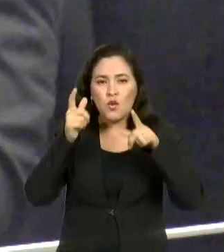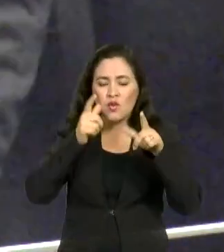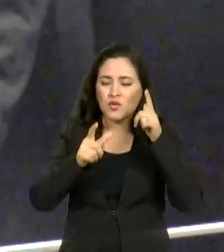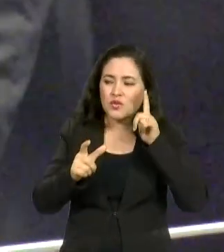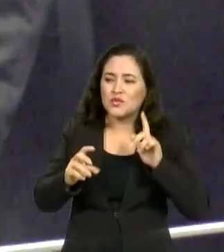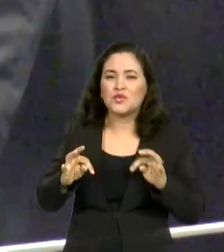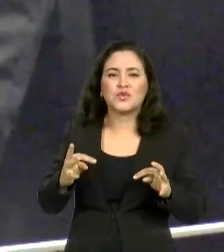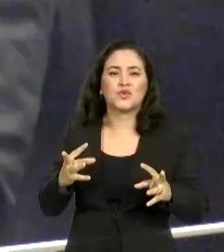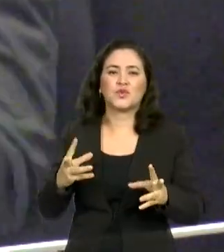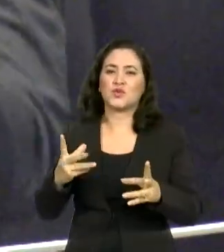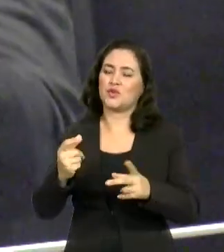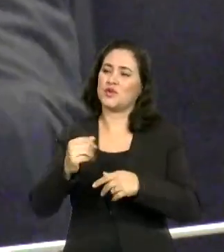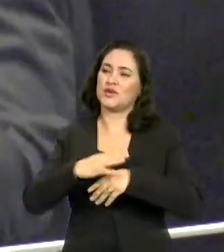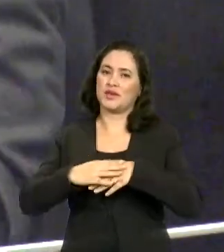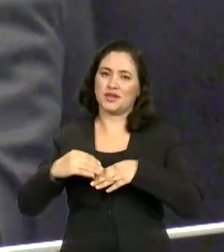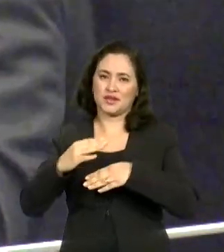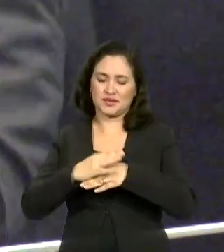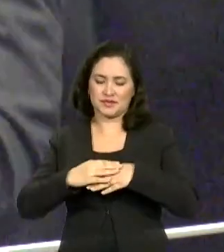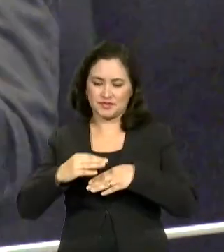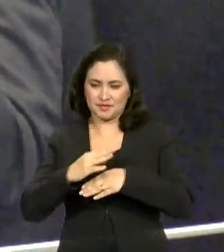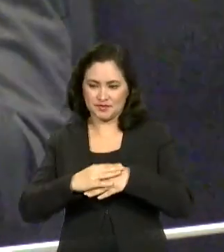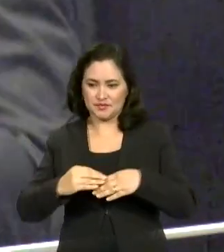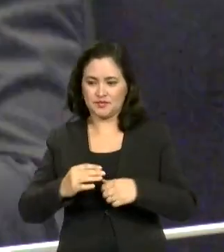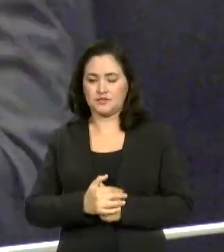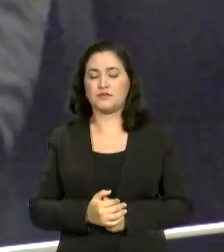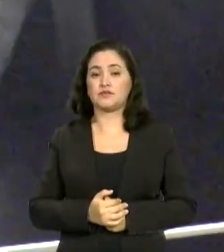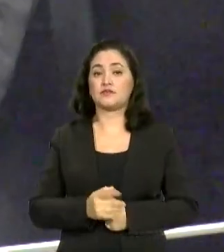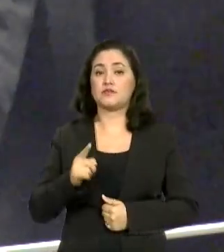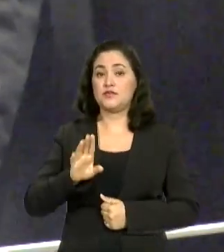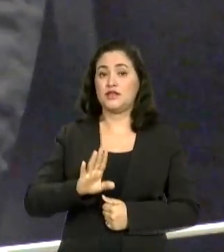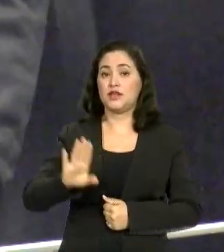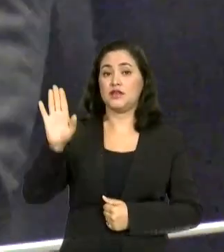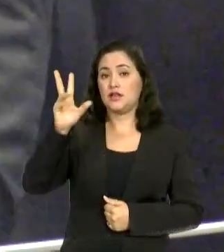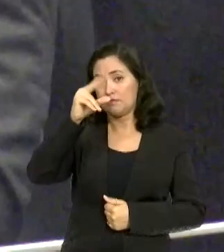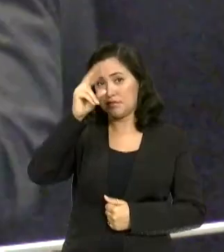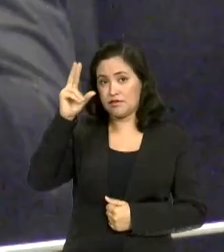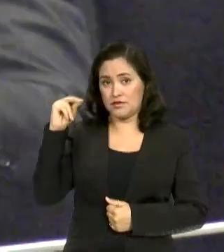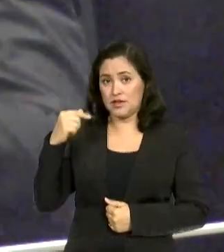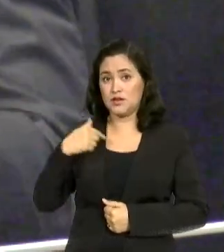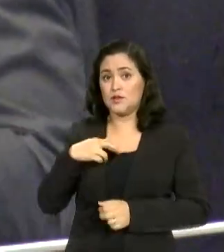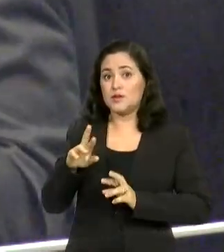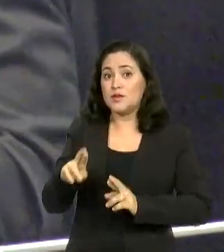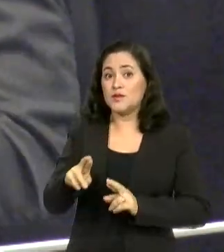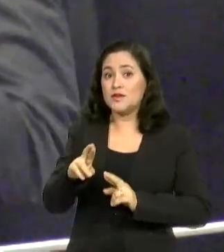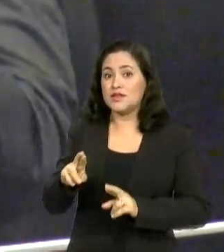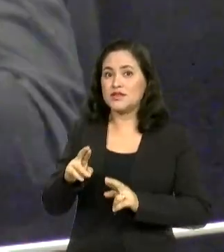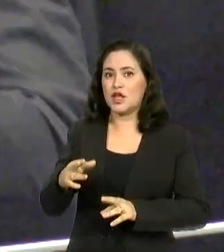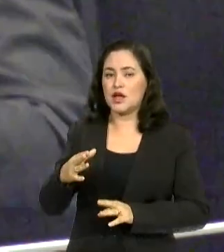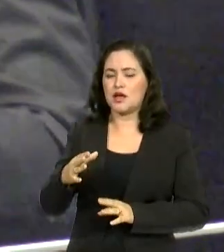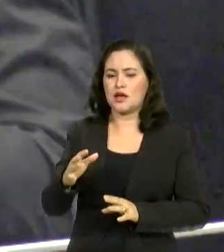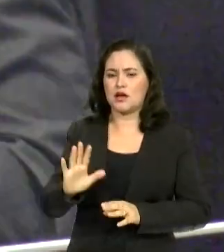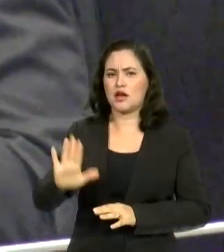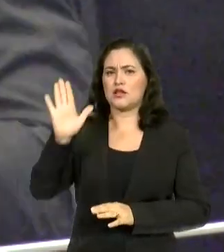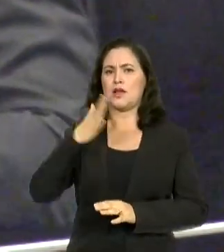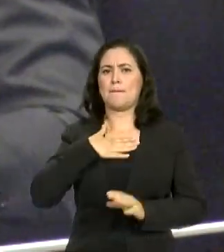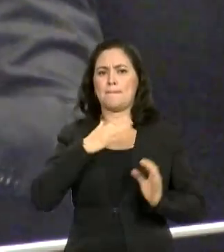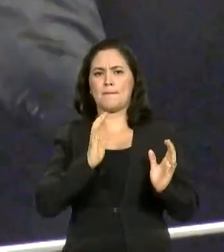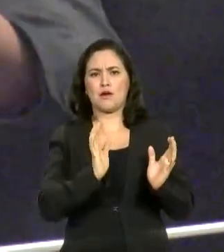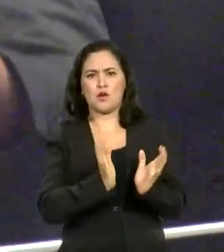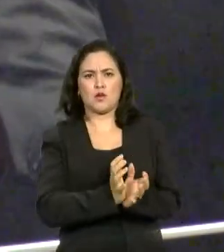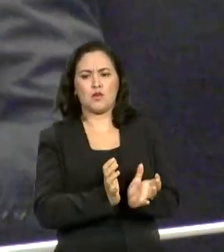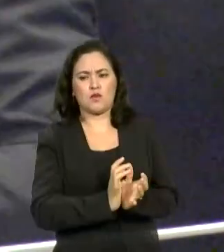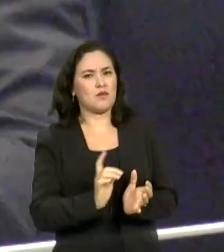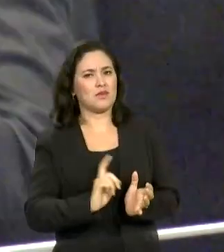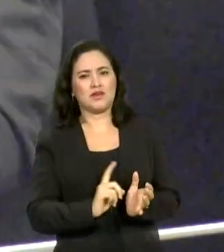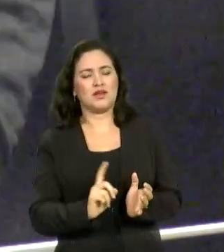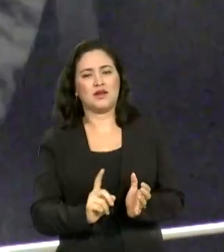inclusive, uma questão nossa, quando você foi candidato a prefeito, que a minha maior torcida não era pelo candidato do meu partido, né? Eu dizia para você que o meu candidato naquele momento, Imperatriz, era